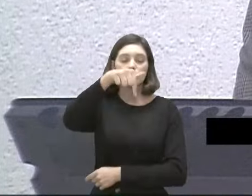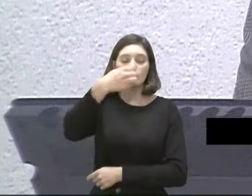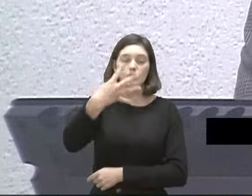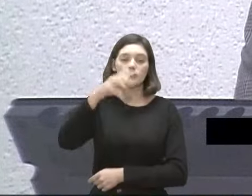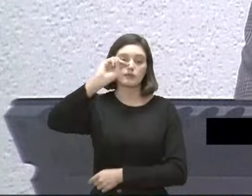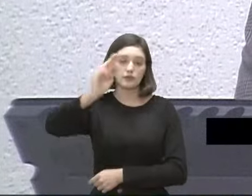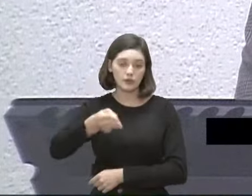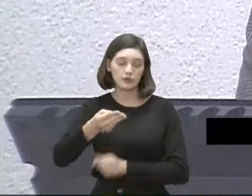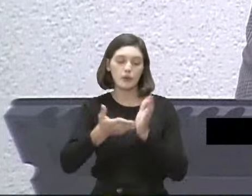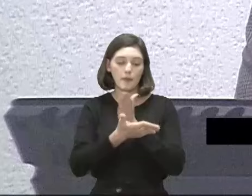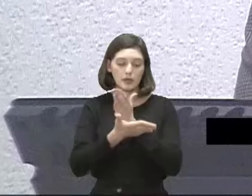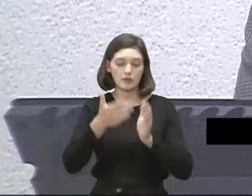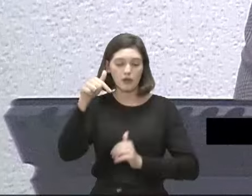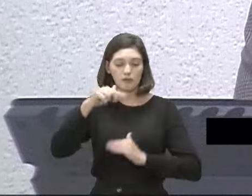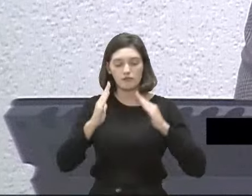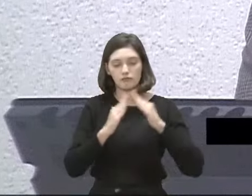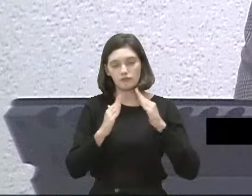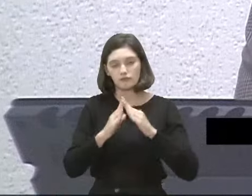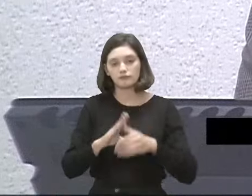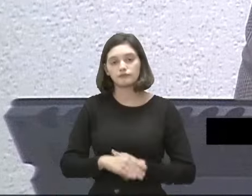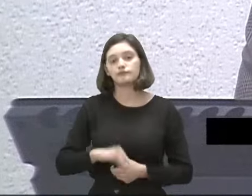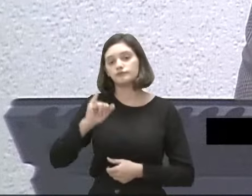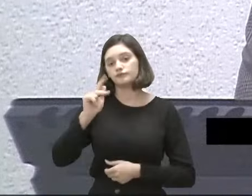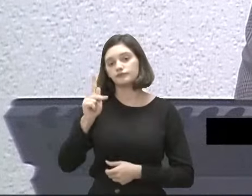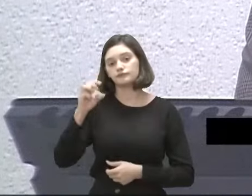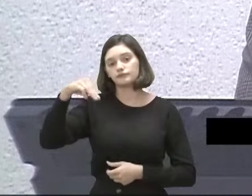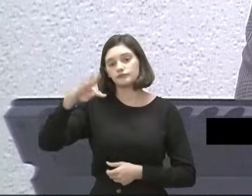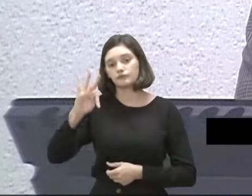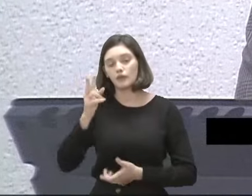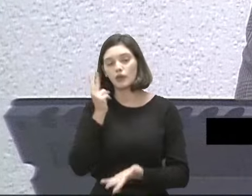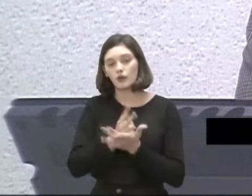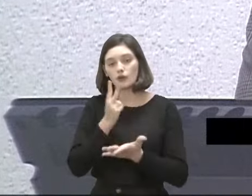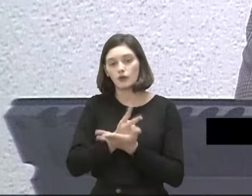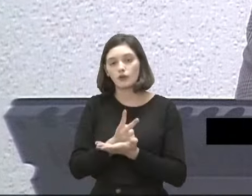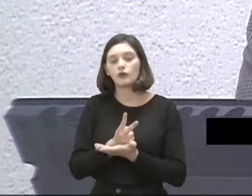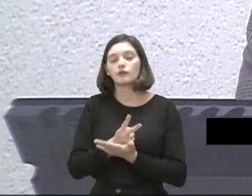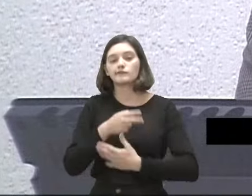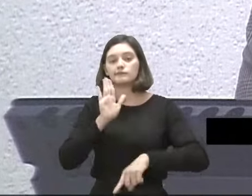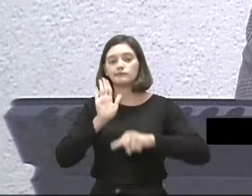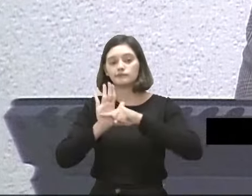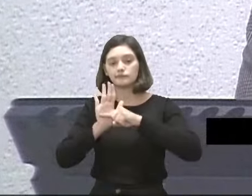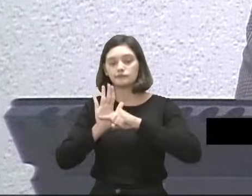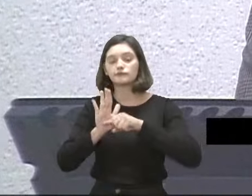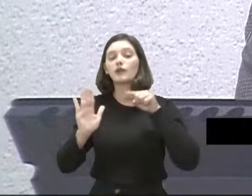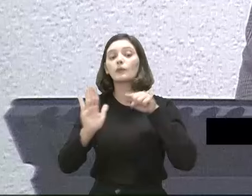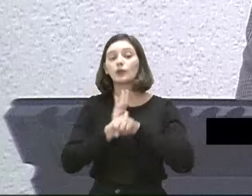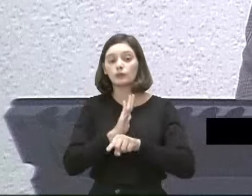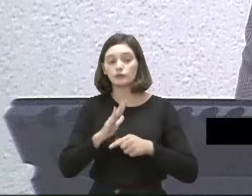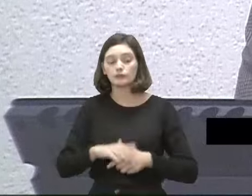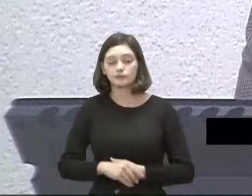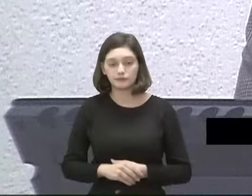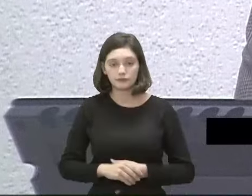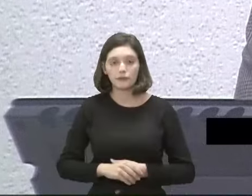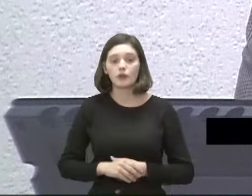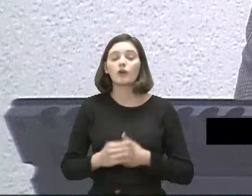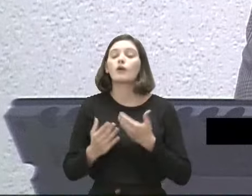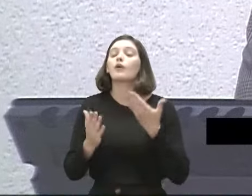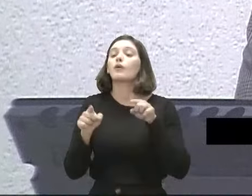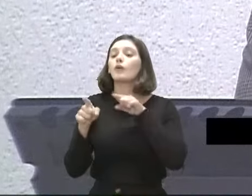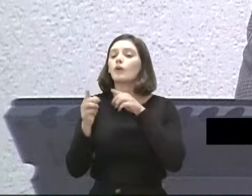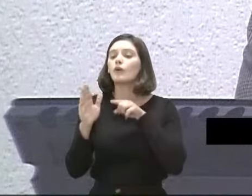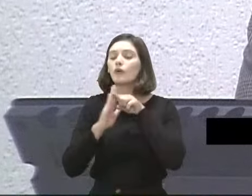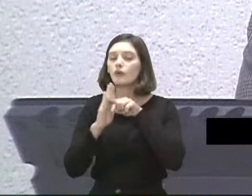nesta casa recentemente, o IPMT ainda operaria no vermelho. Pergunta: o estudo para fechar o